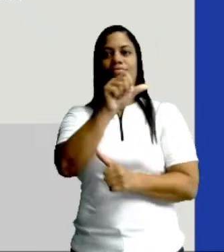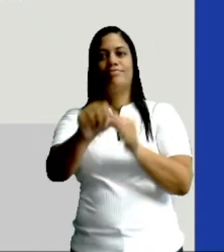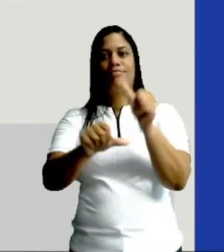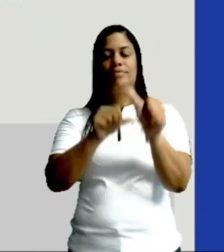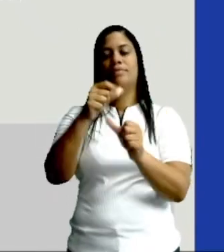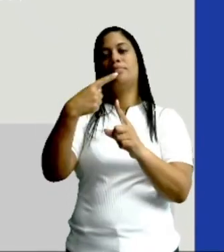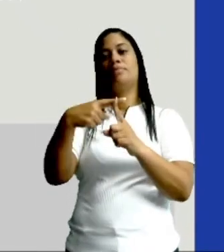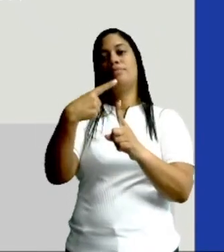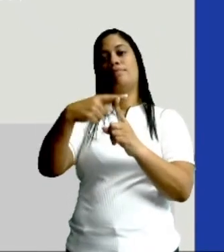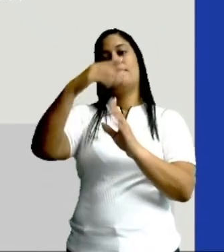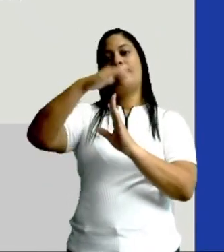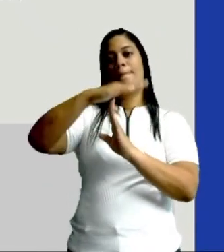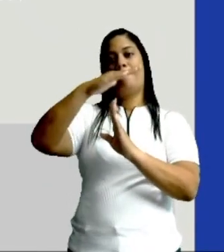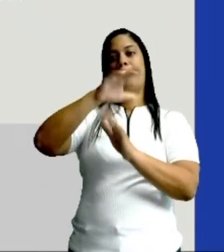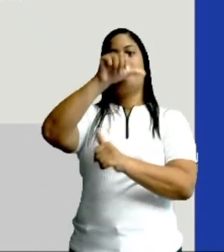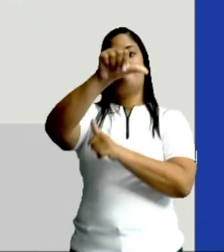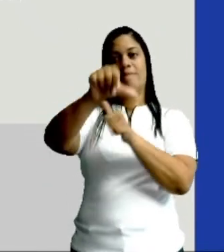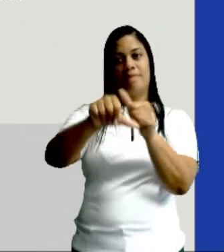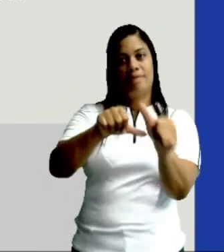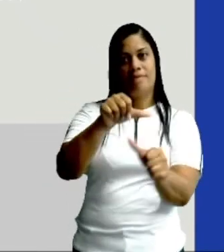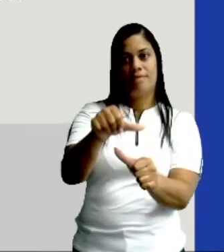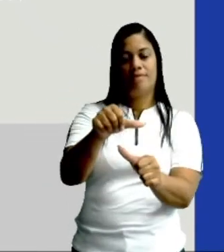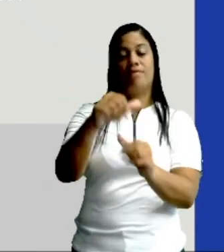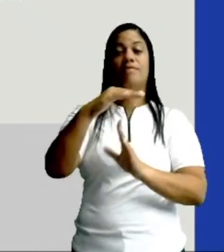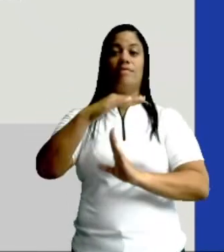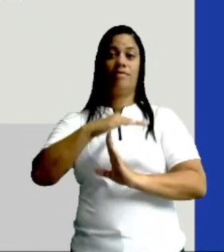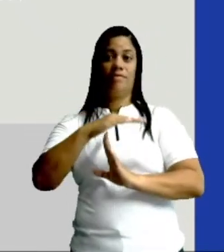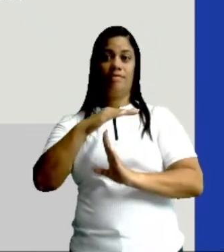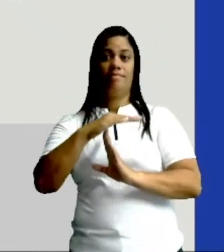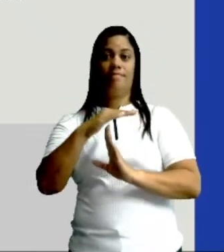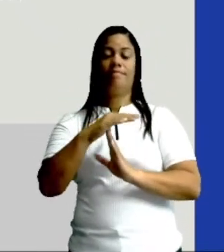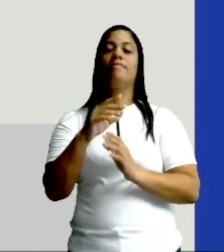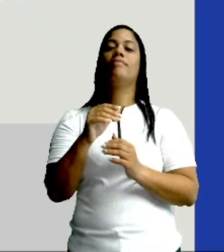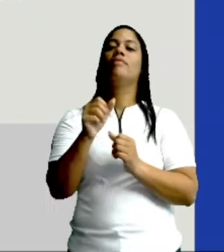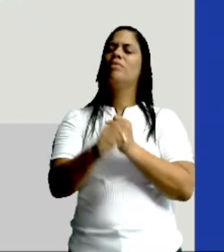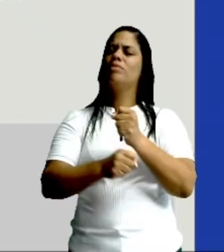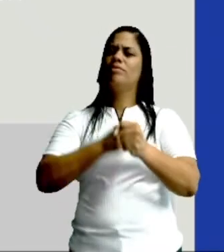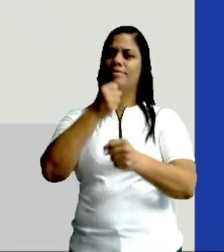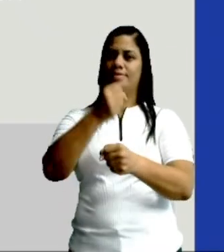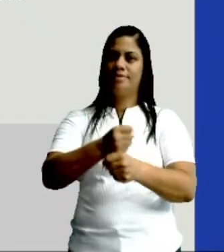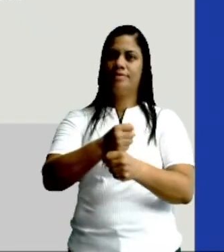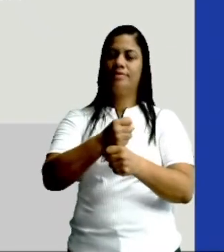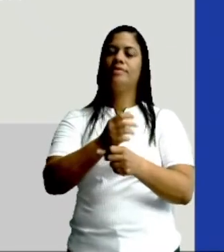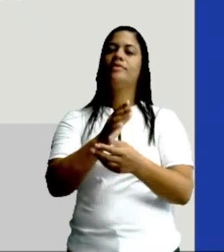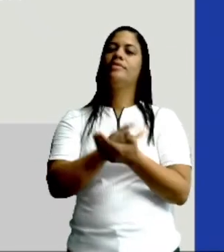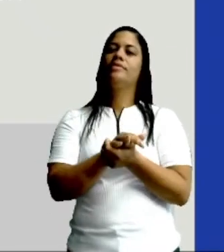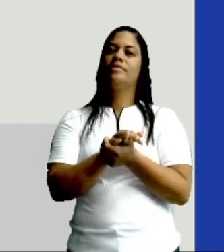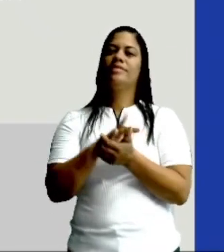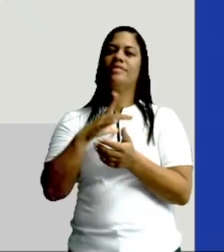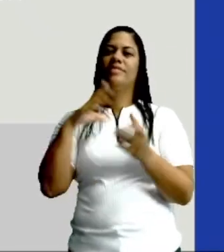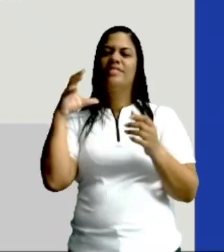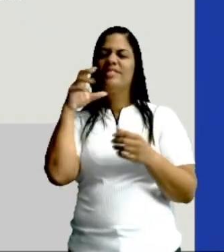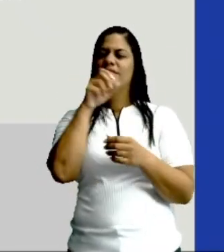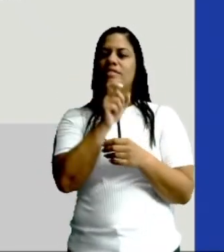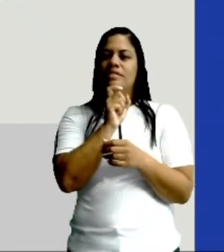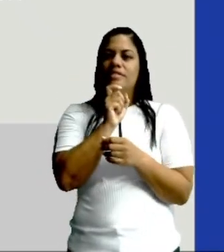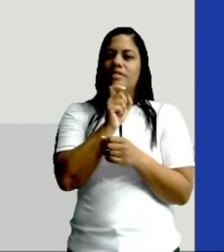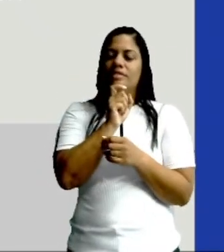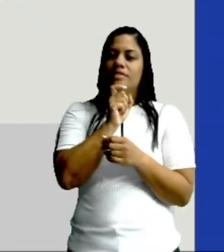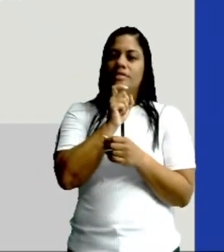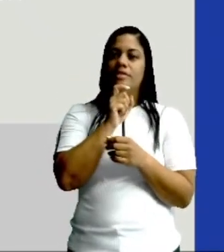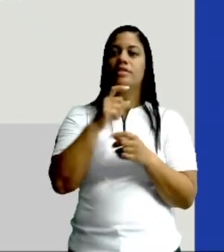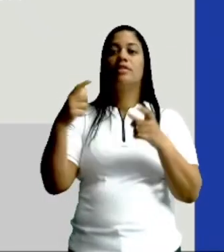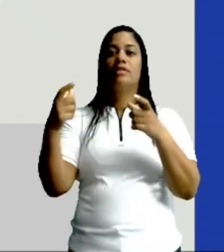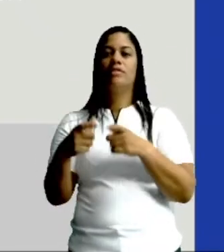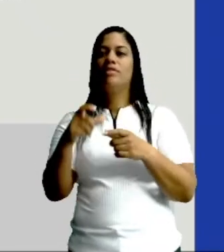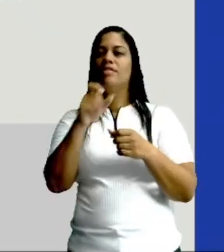o tempo muda. Então vai ter épocas do ano que em áreas quentes vai estar um pouquinho mais frio. E